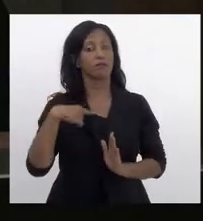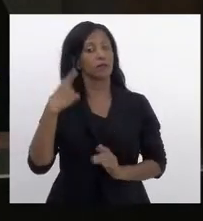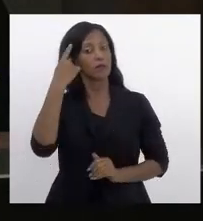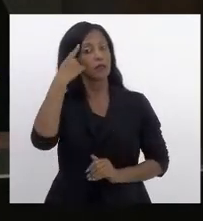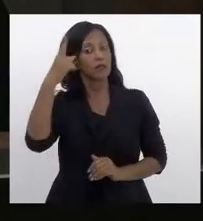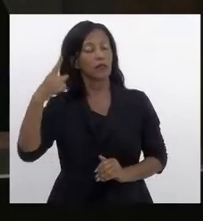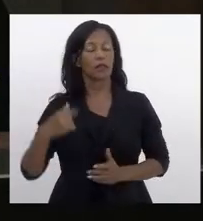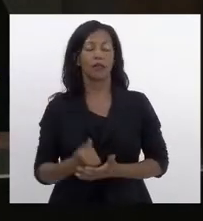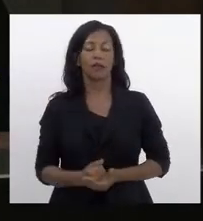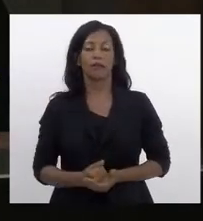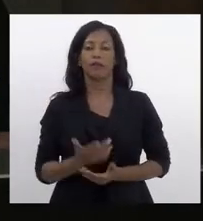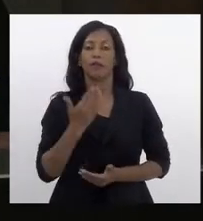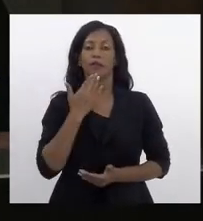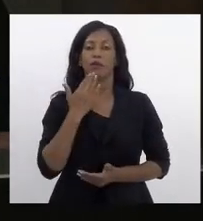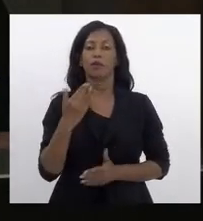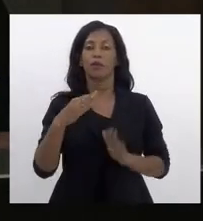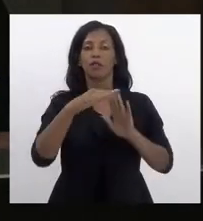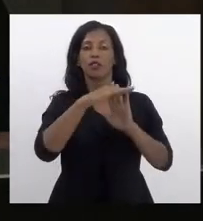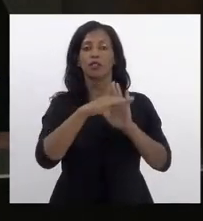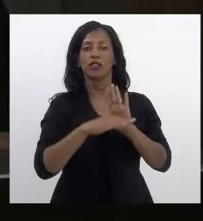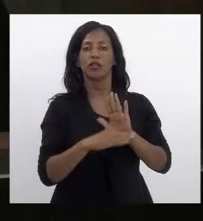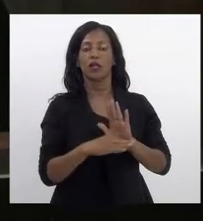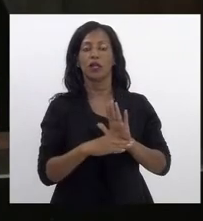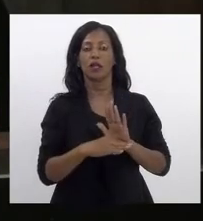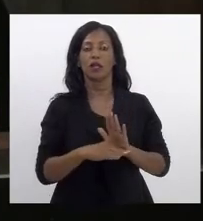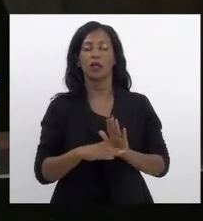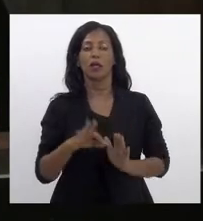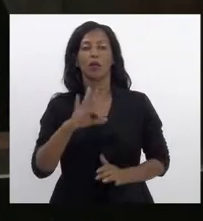Vou começar falando aqui da escala do policial militar,